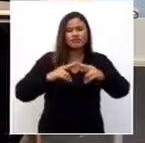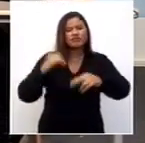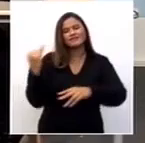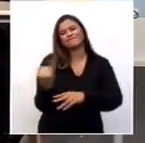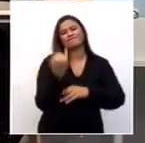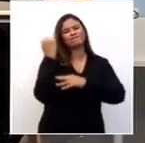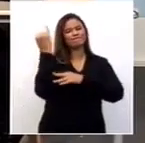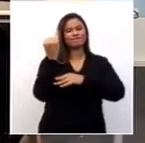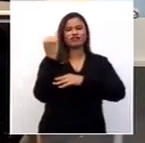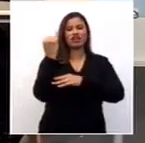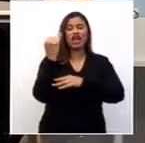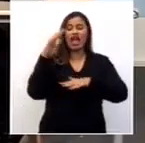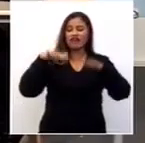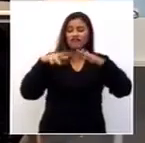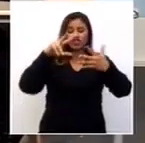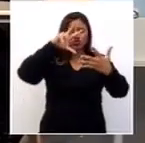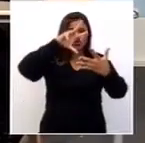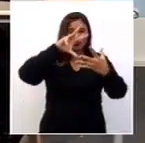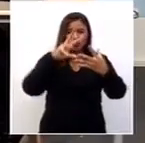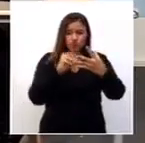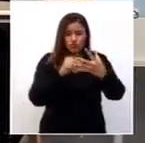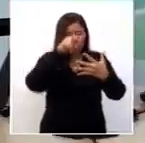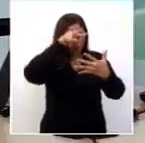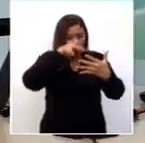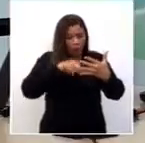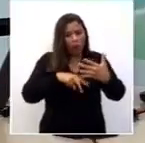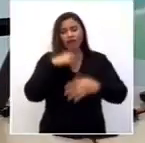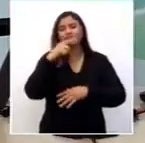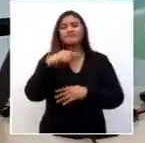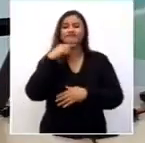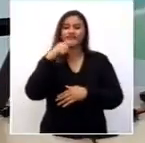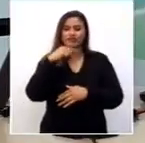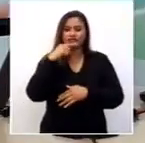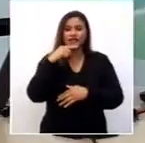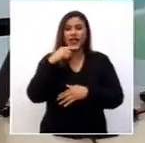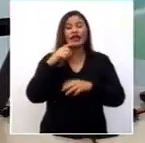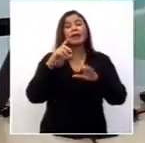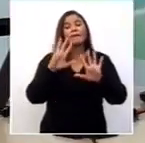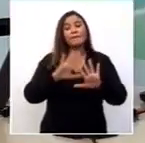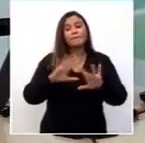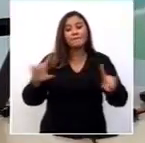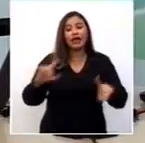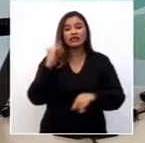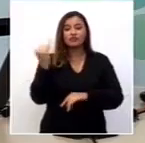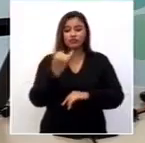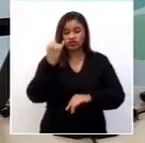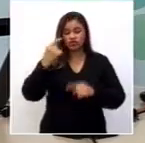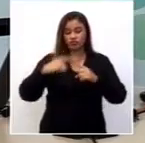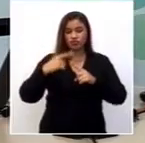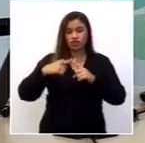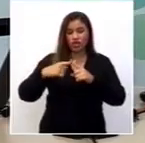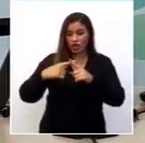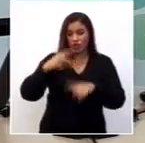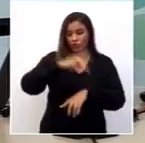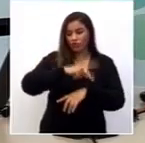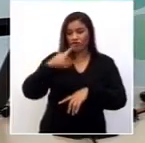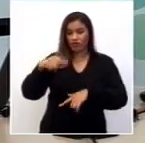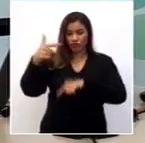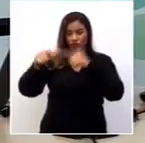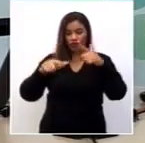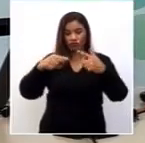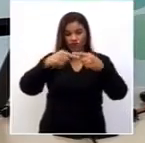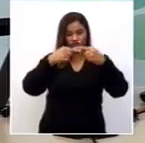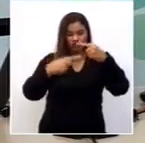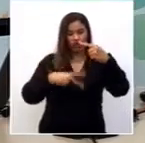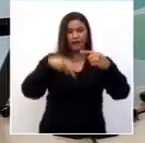nós não consigamos, né, ler todos esses comentários, mas é importante porque os colegas que estão em casa no chat observando, eles